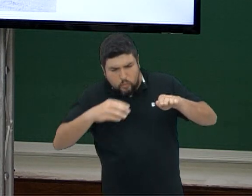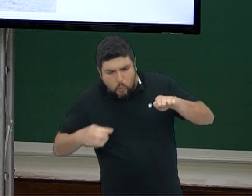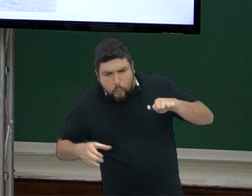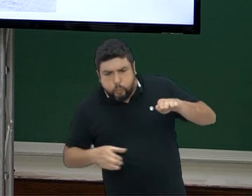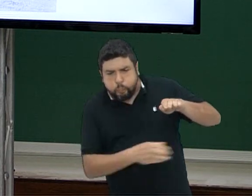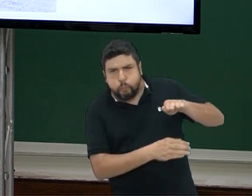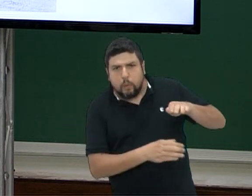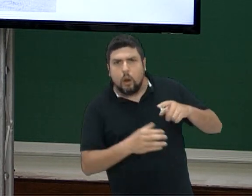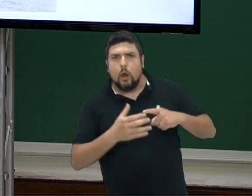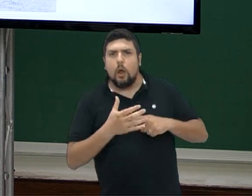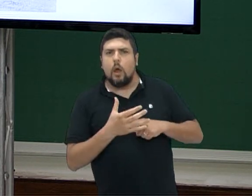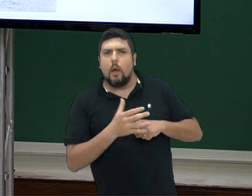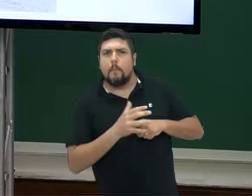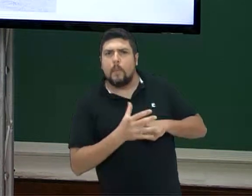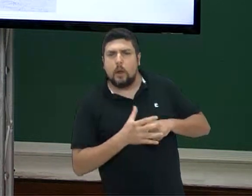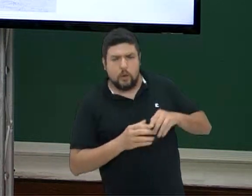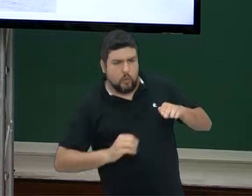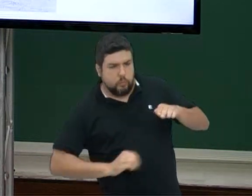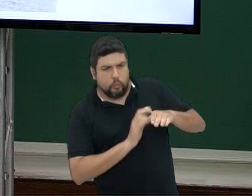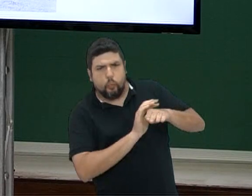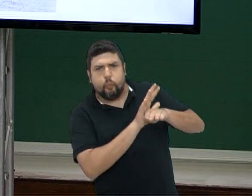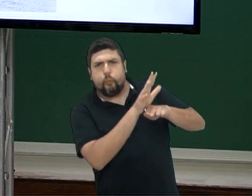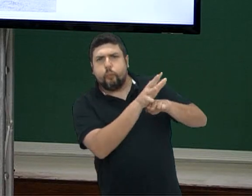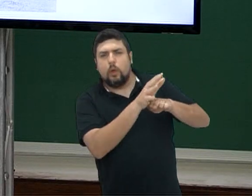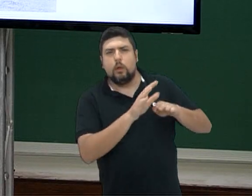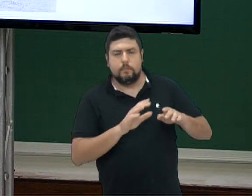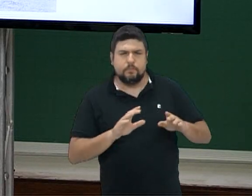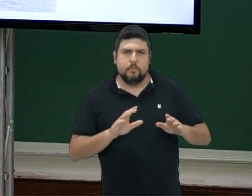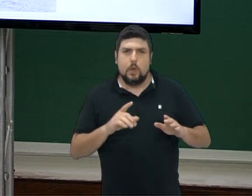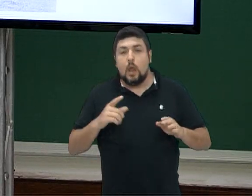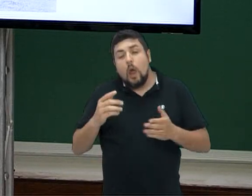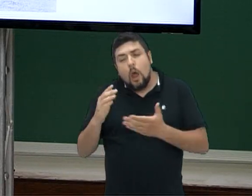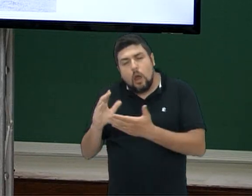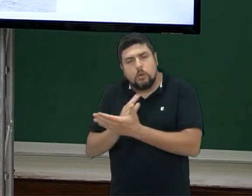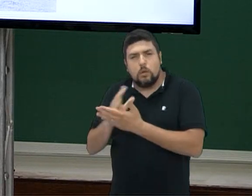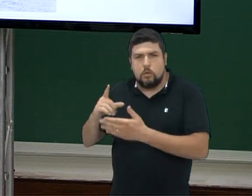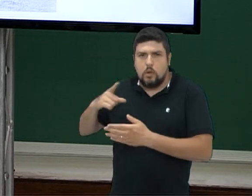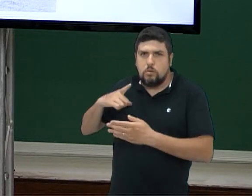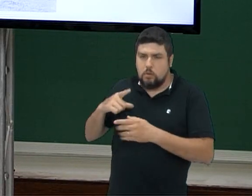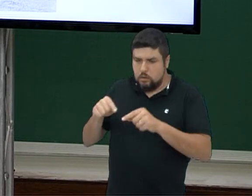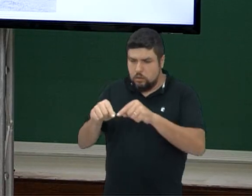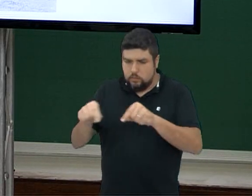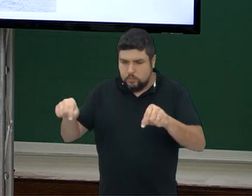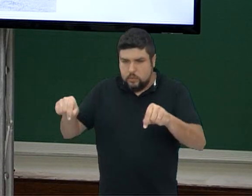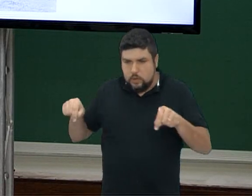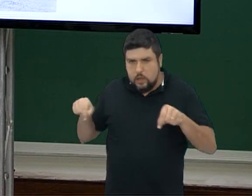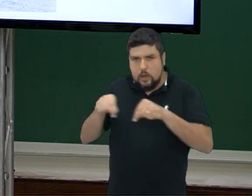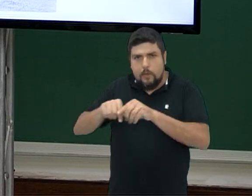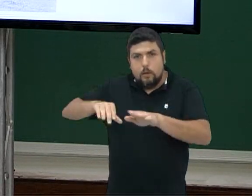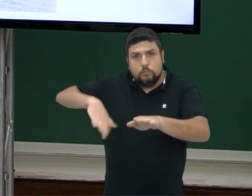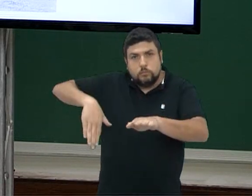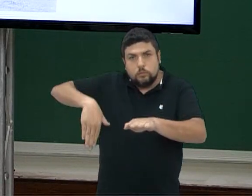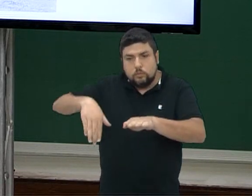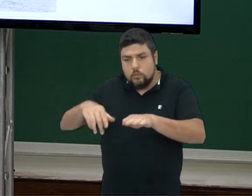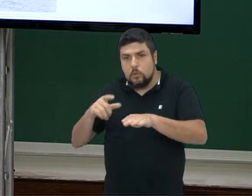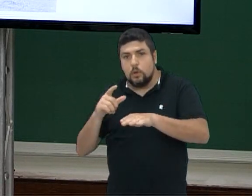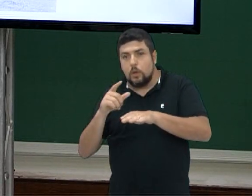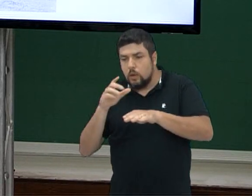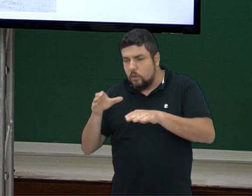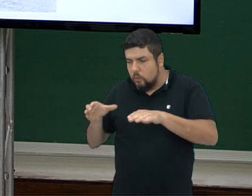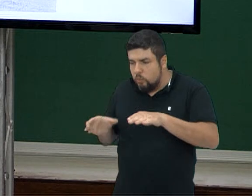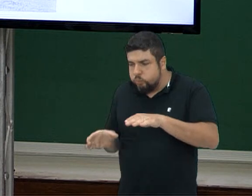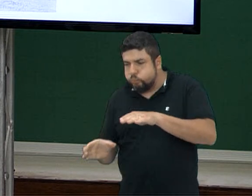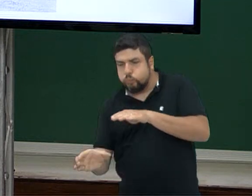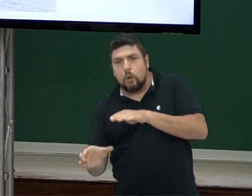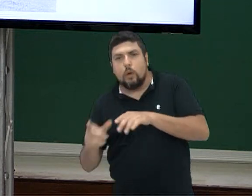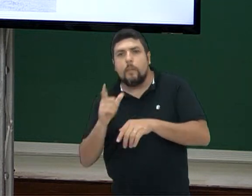já sabe que hoje existe piscinas de ondas artificiais, mas na praia você não consegue manipular essas forças da